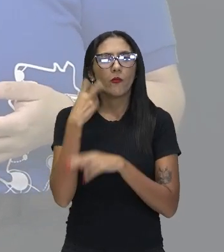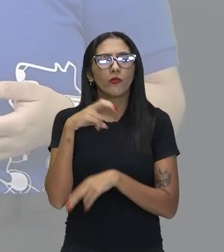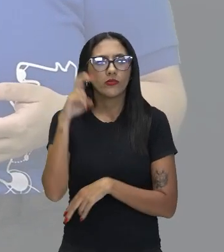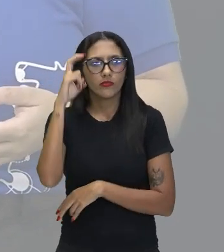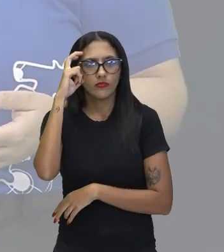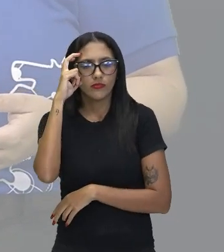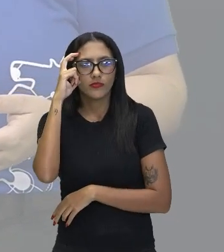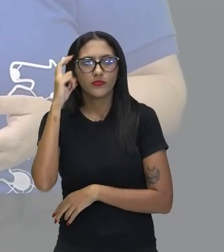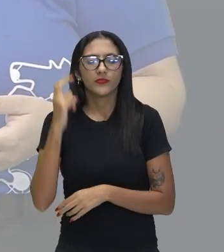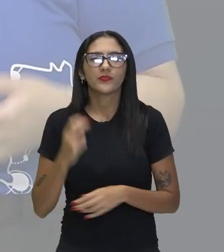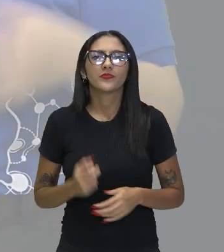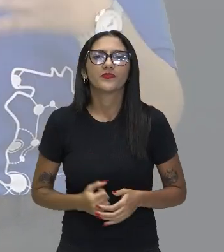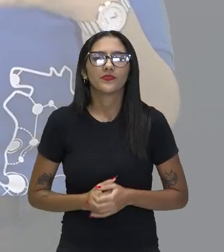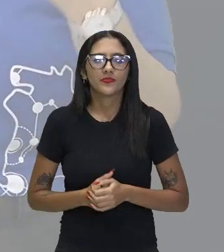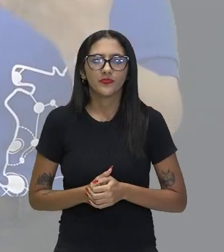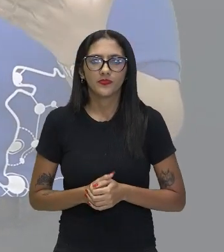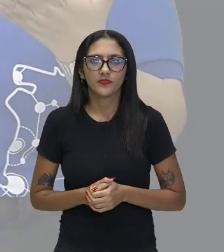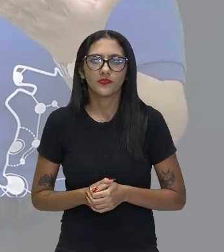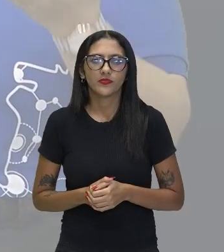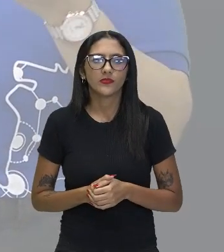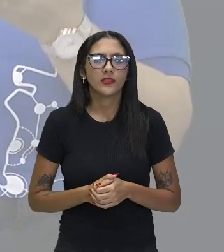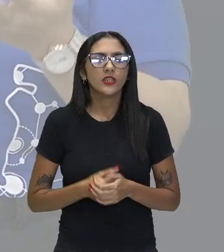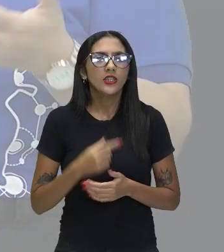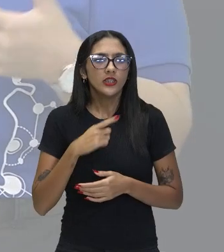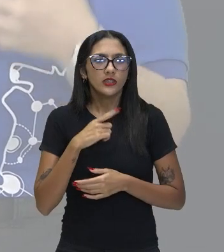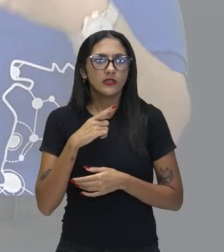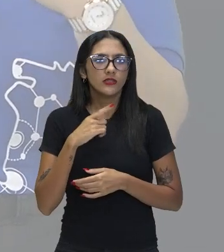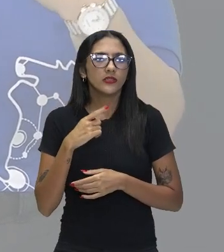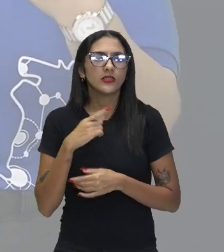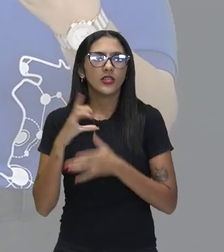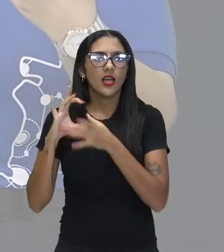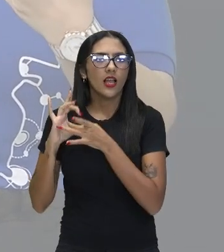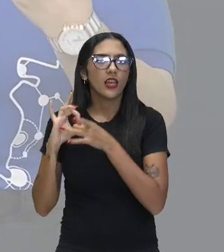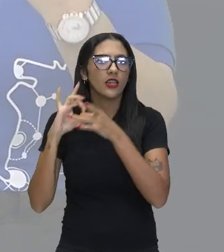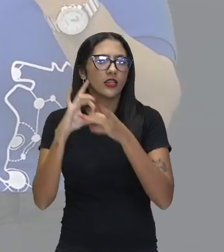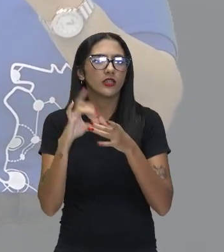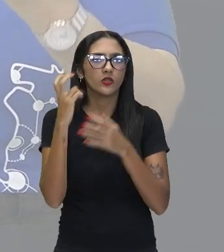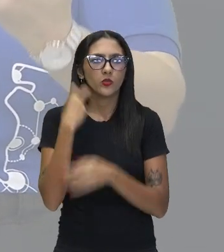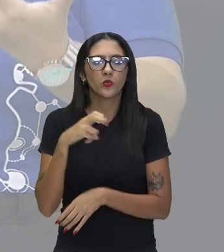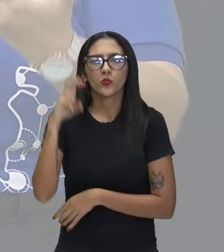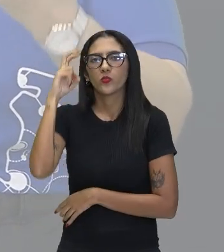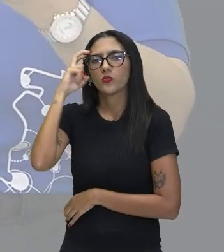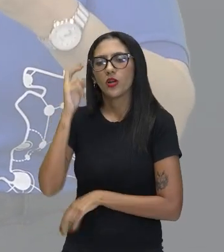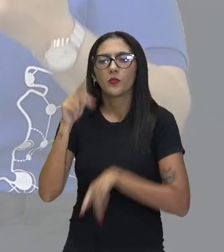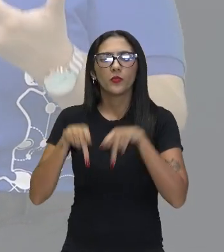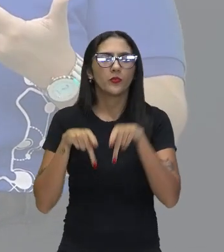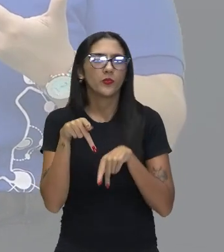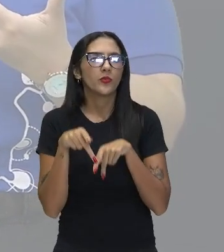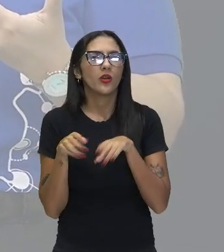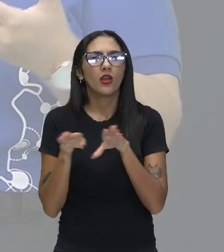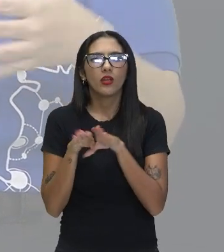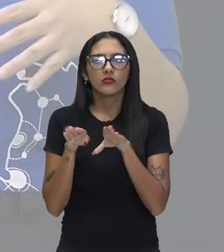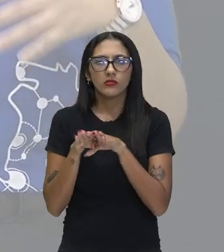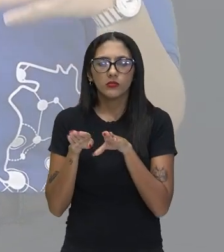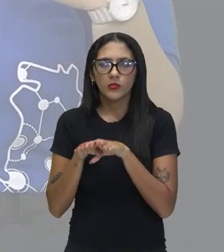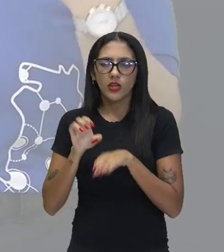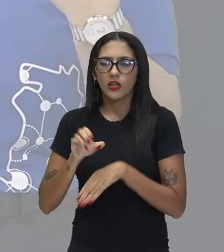que havia ali a fusão entre a cultura popular e a cultura